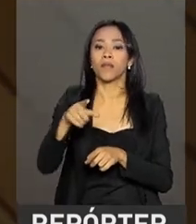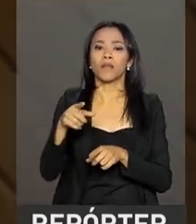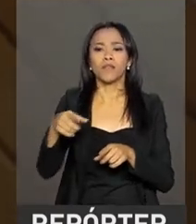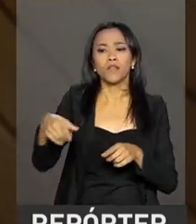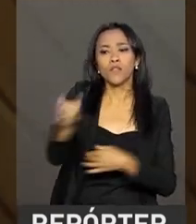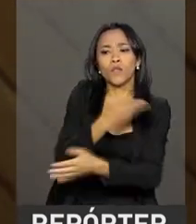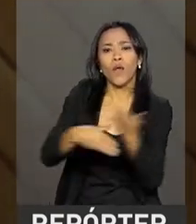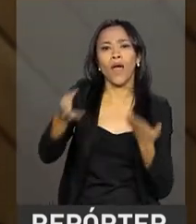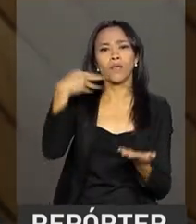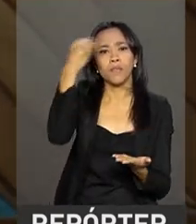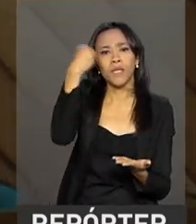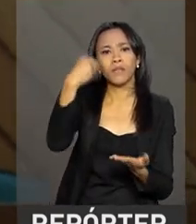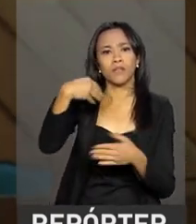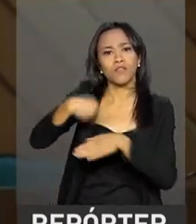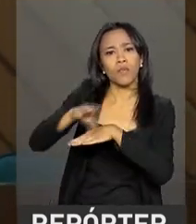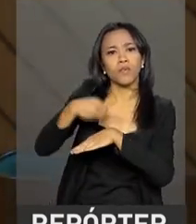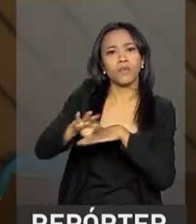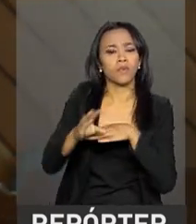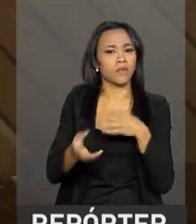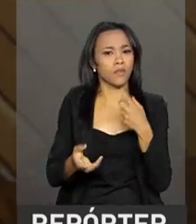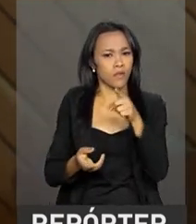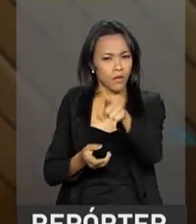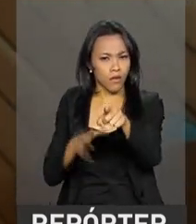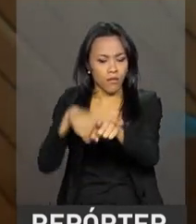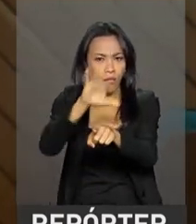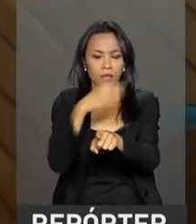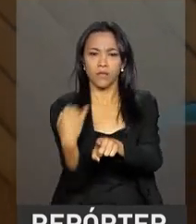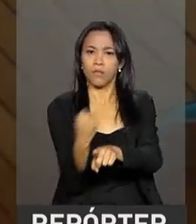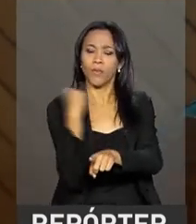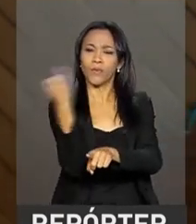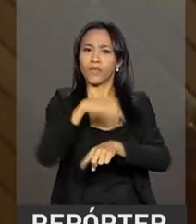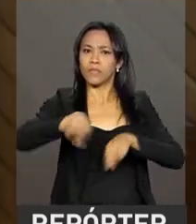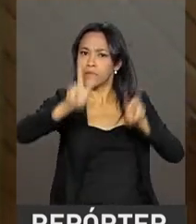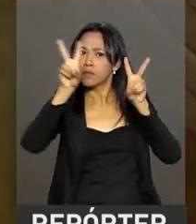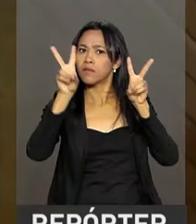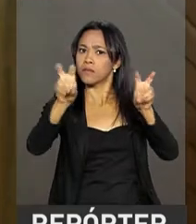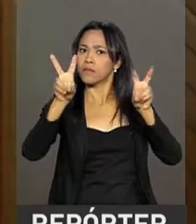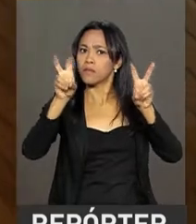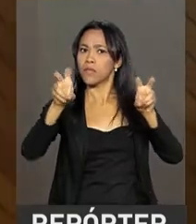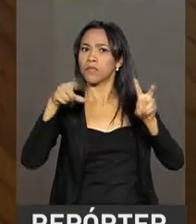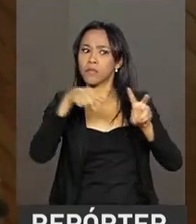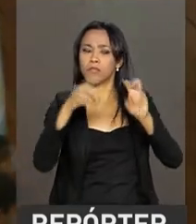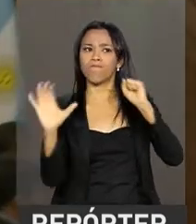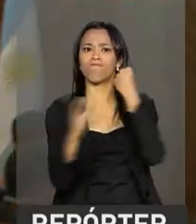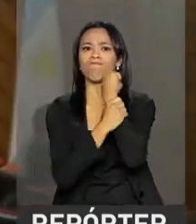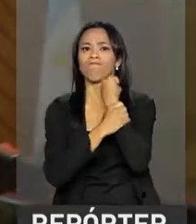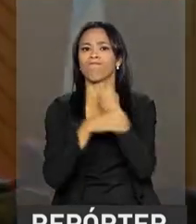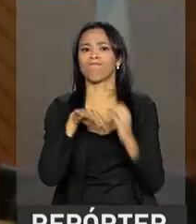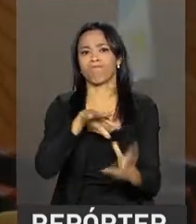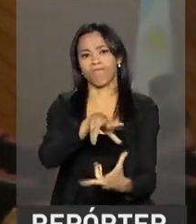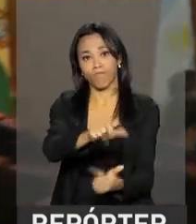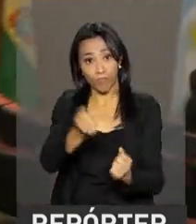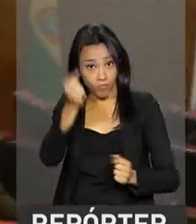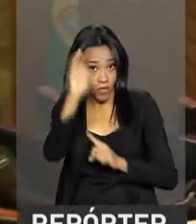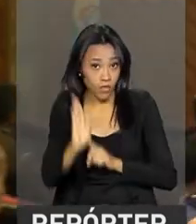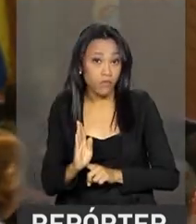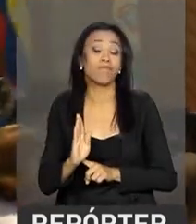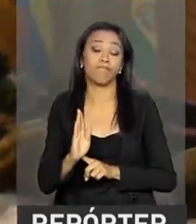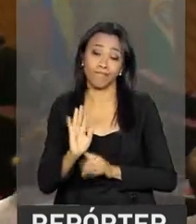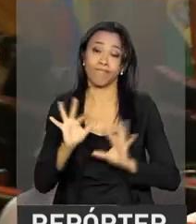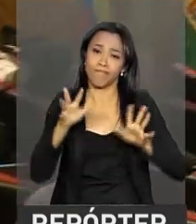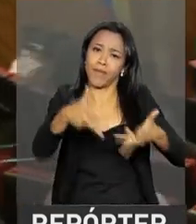experiências e informações sobre um dos mais importantes assuntos de segurança mundial o brasil faz parte da organização